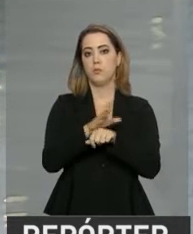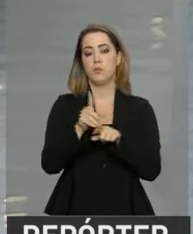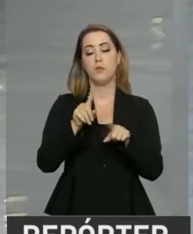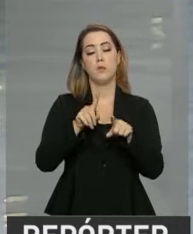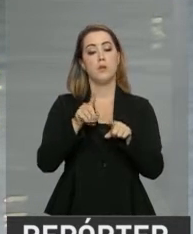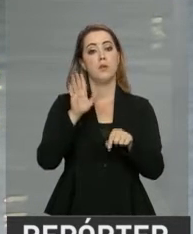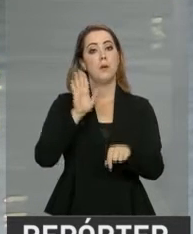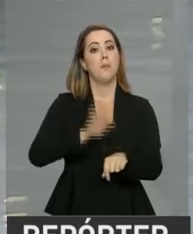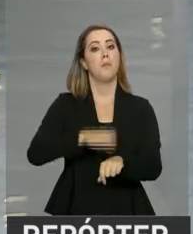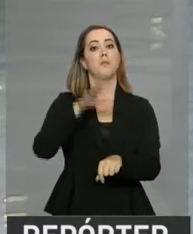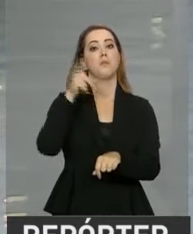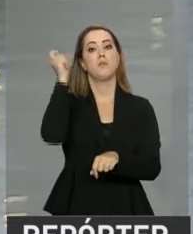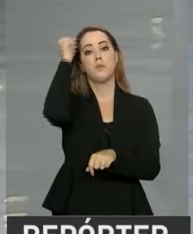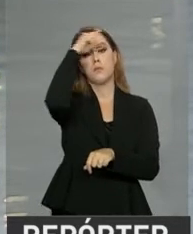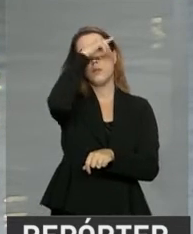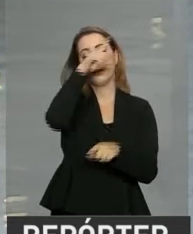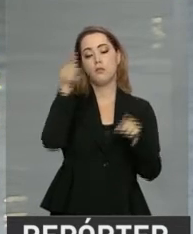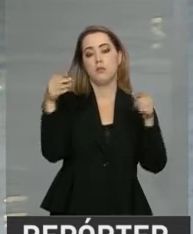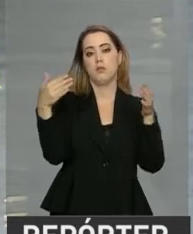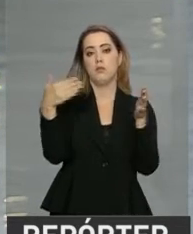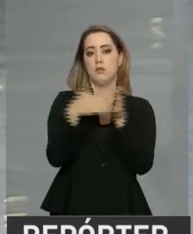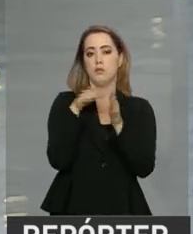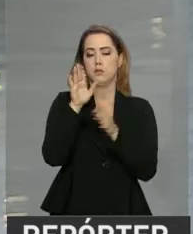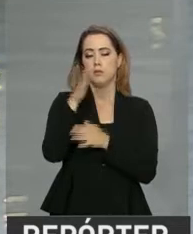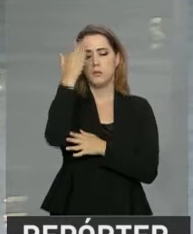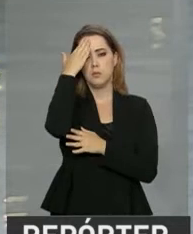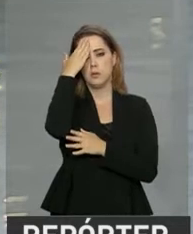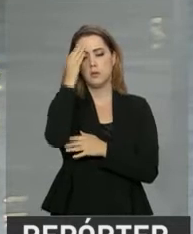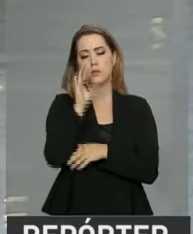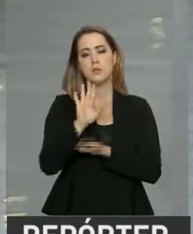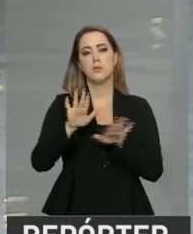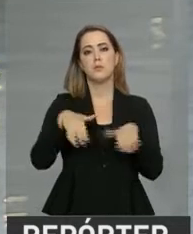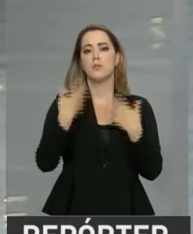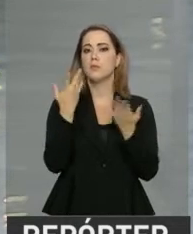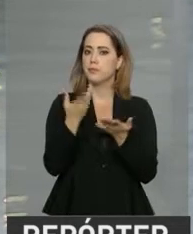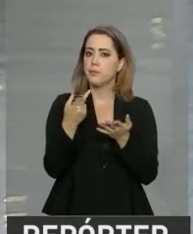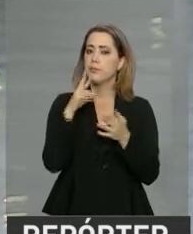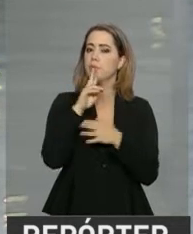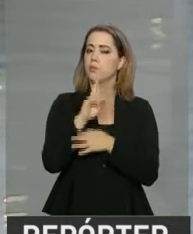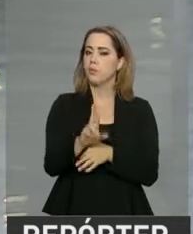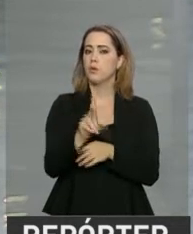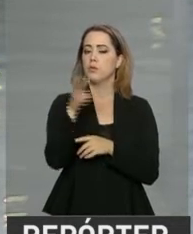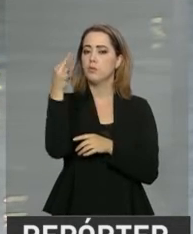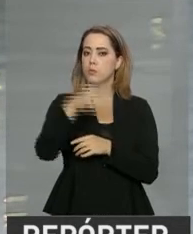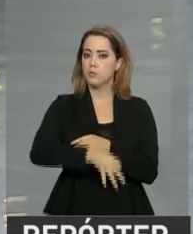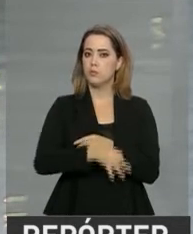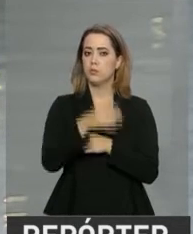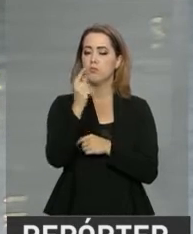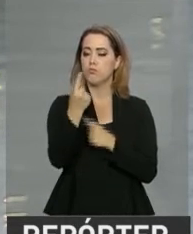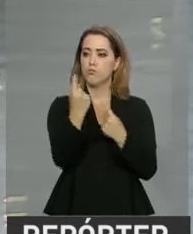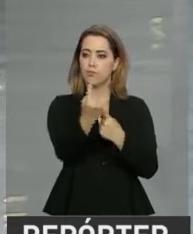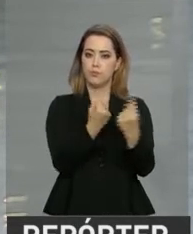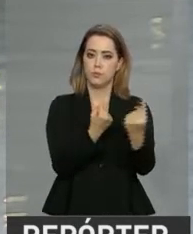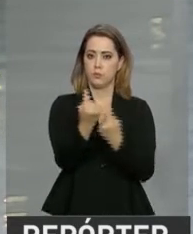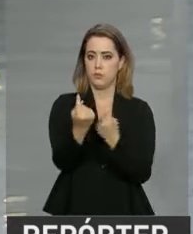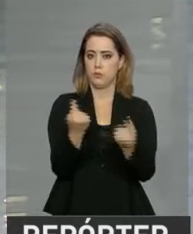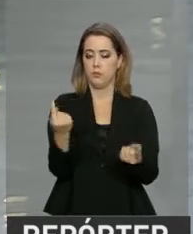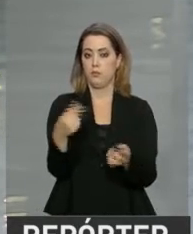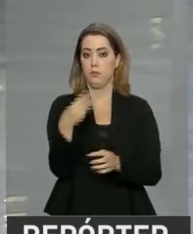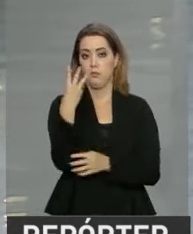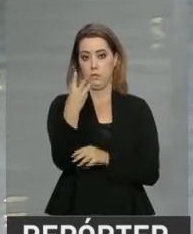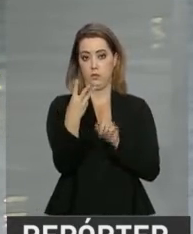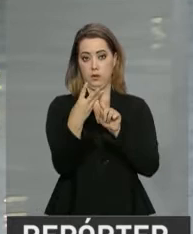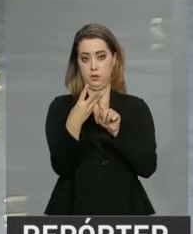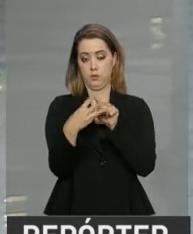de todas, até para averiguar qual que é a condição dos candidatos, dos estudantes. Enquanto nas três